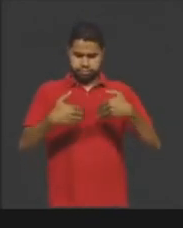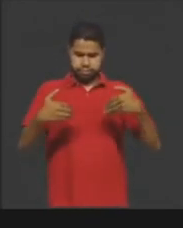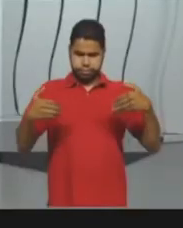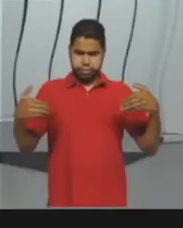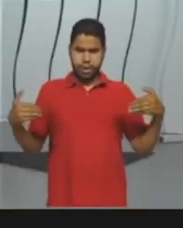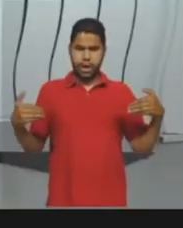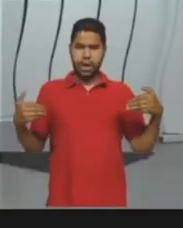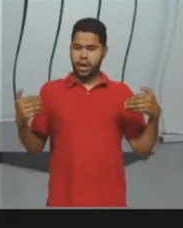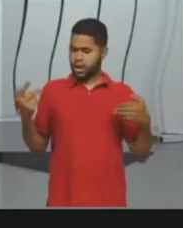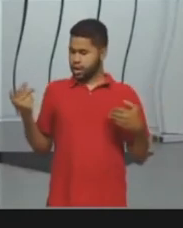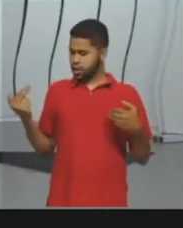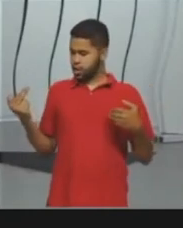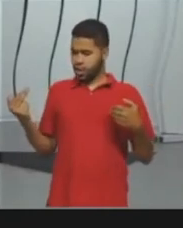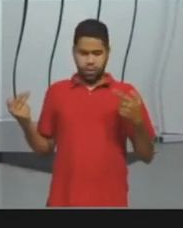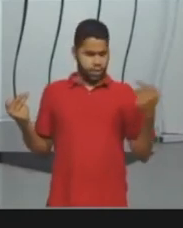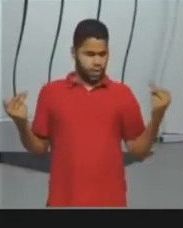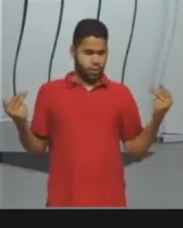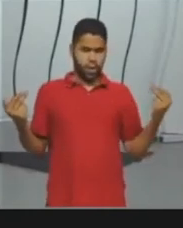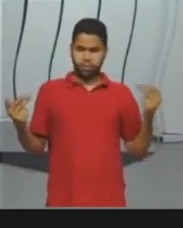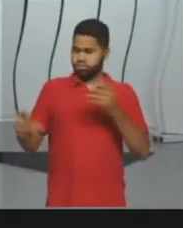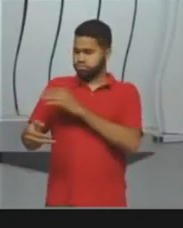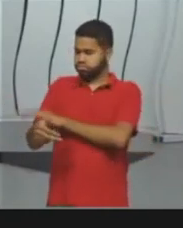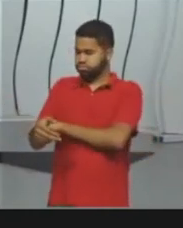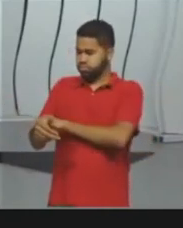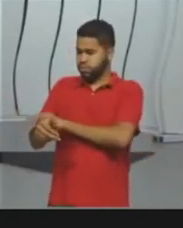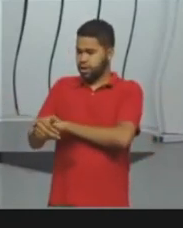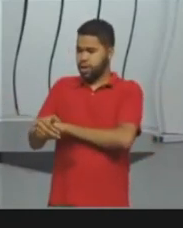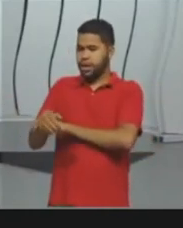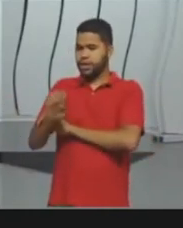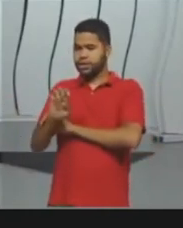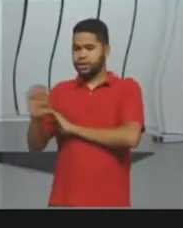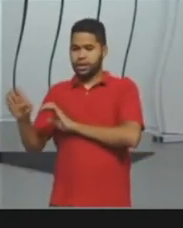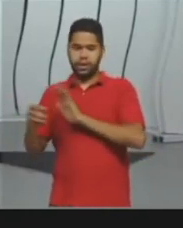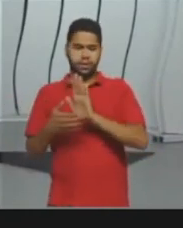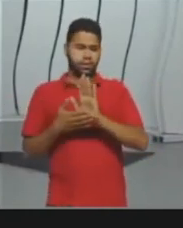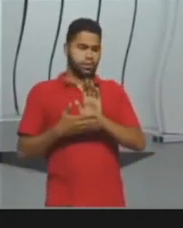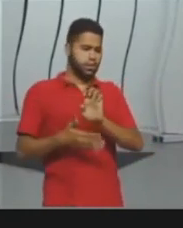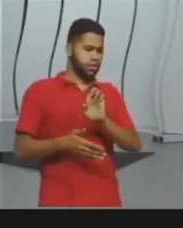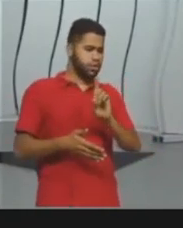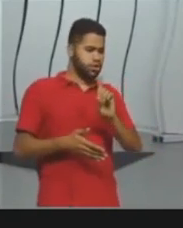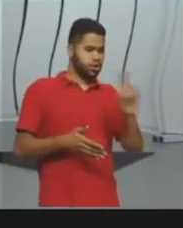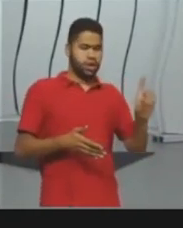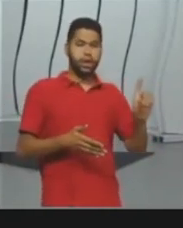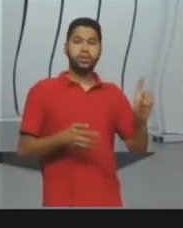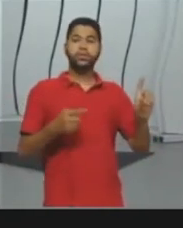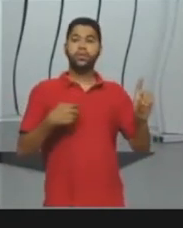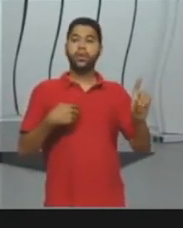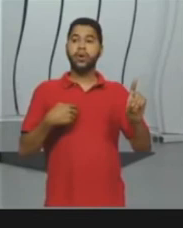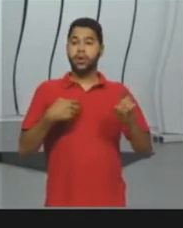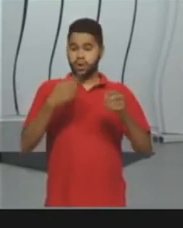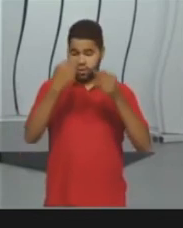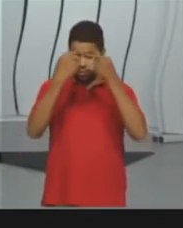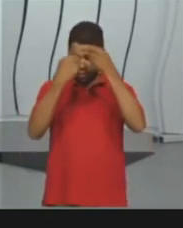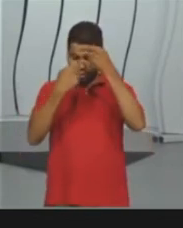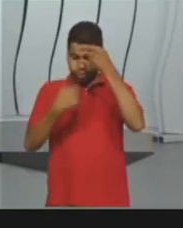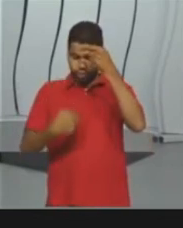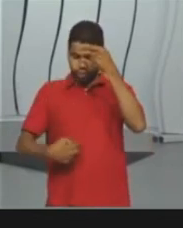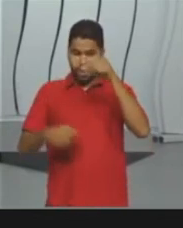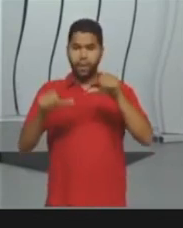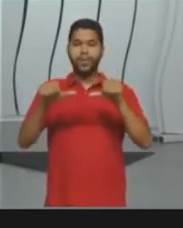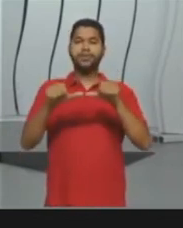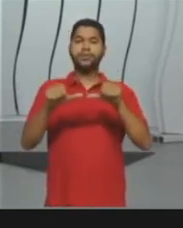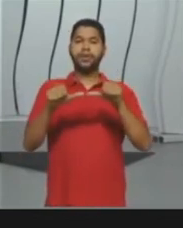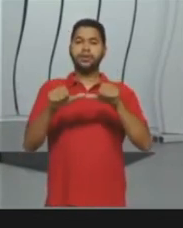verdade? Um braço direito para um lado, braço esquerdo para o outro, um lado da face semelhante ao outro. Isso se chama simetria